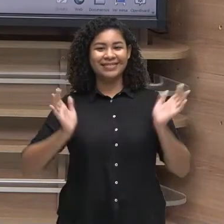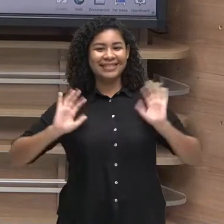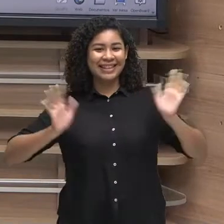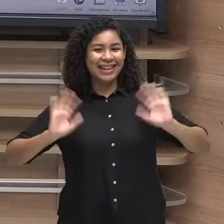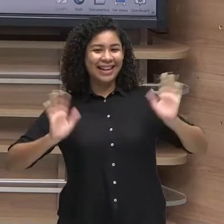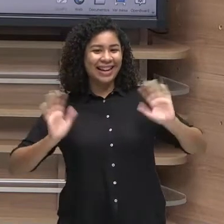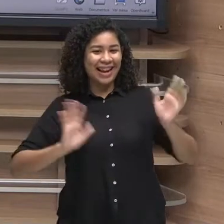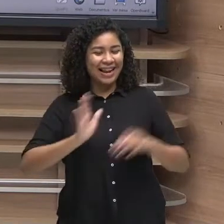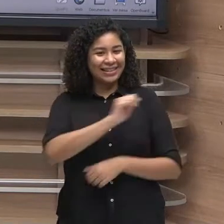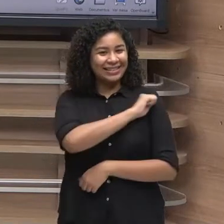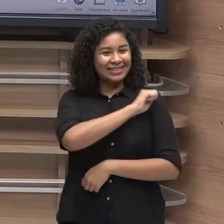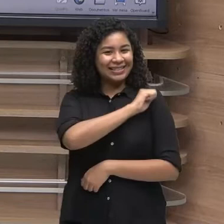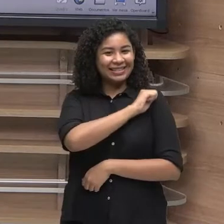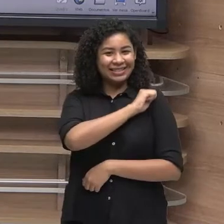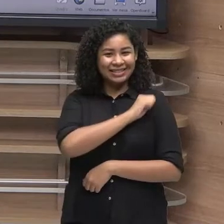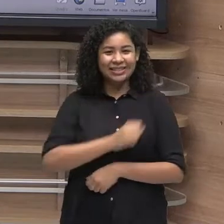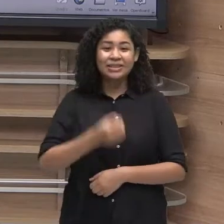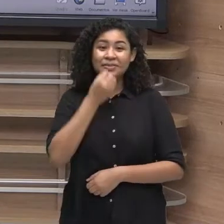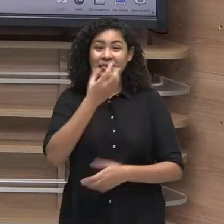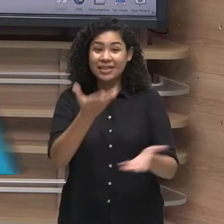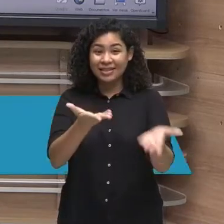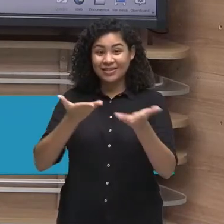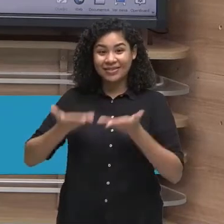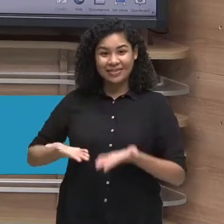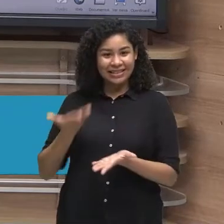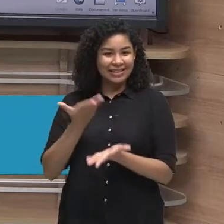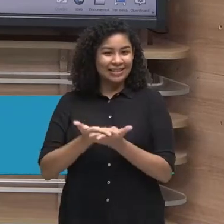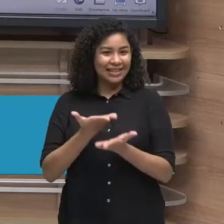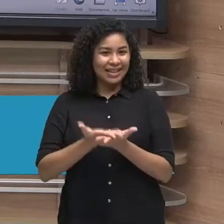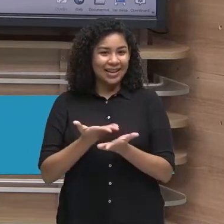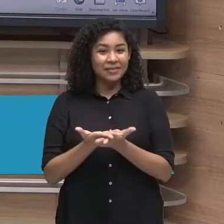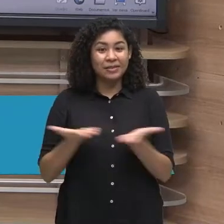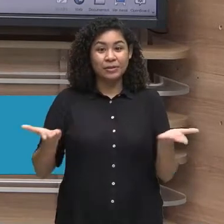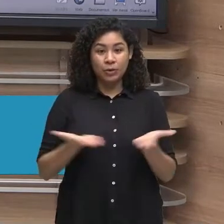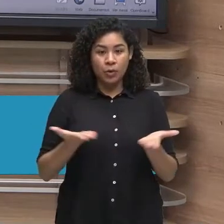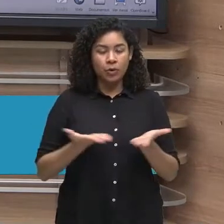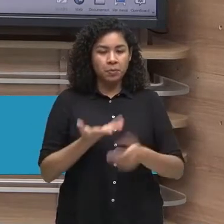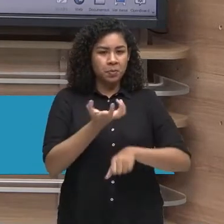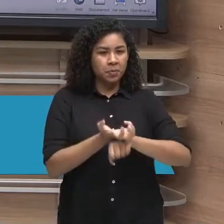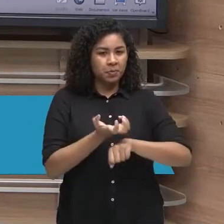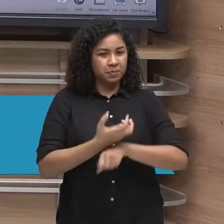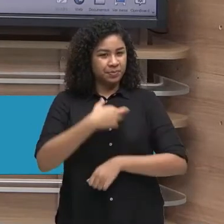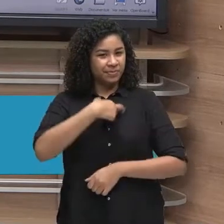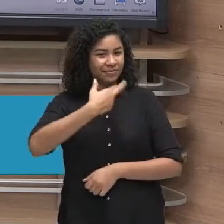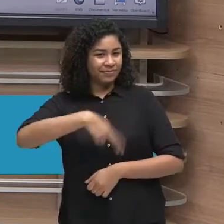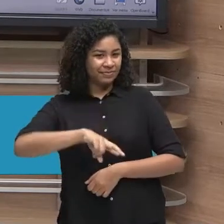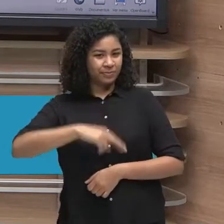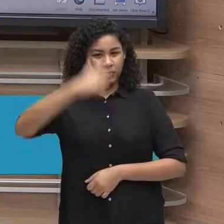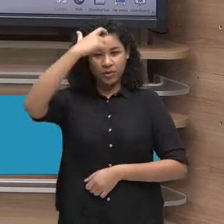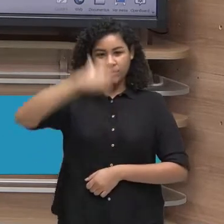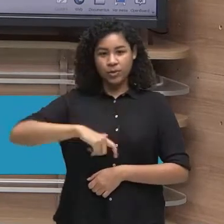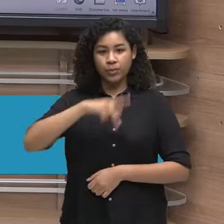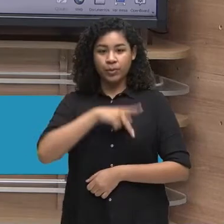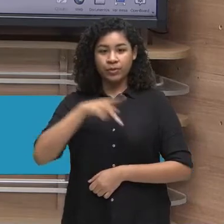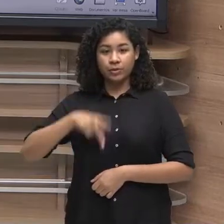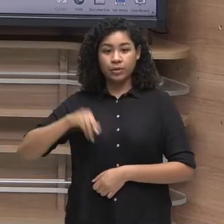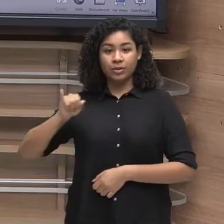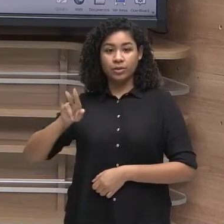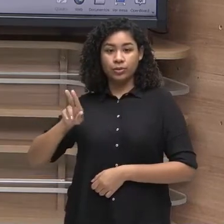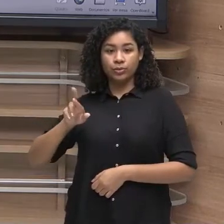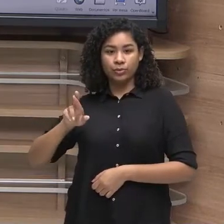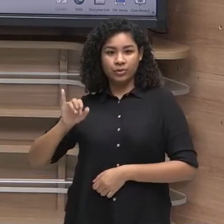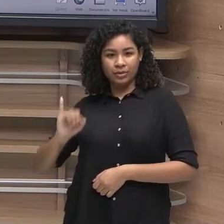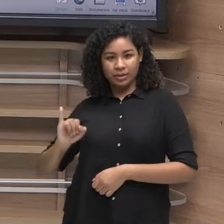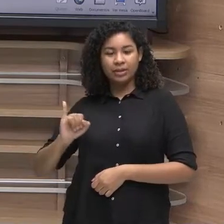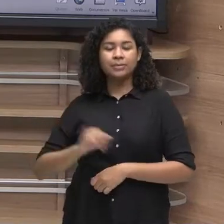Olá, meu caro aluno, minha cara aluna, seja bem-vindo e bem-vinda à nossa aula de ensino religioso. Eu sou o professor Yuri Lima e vou te acompanhar